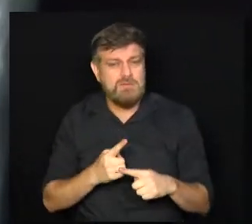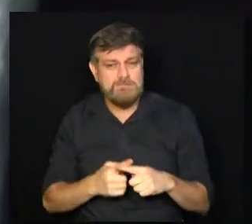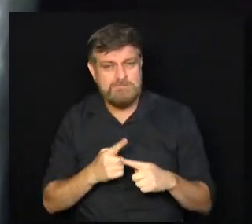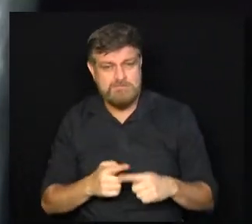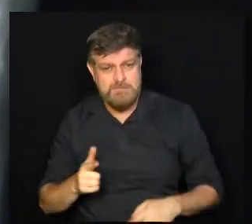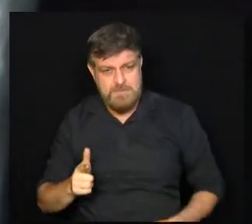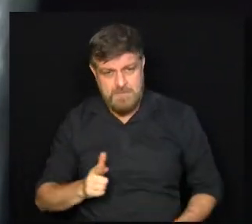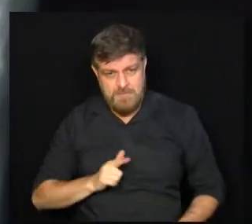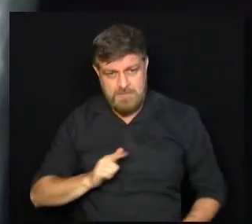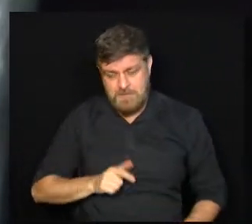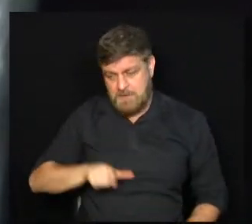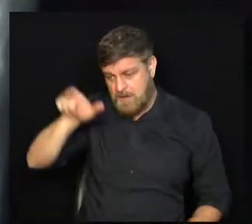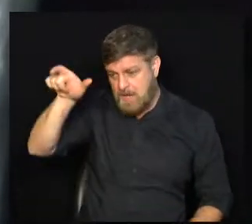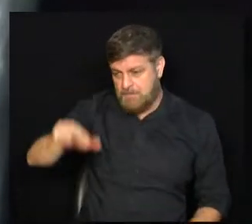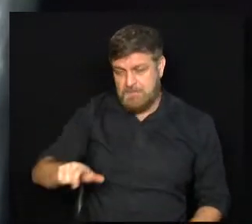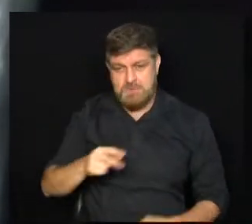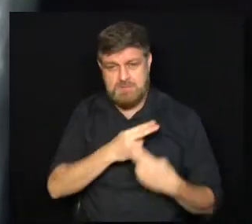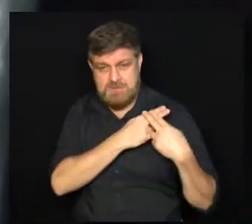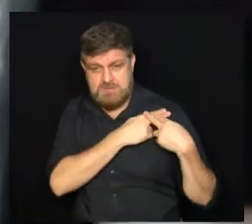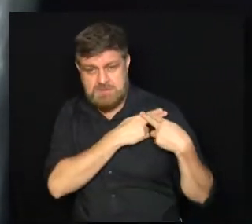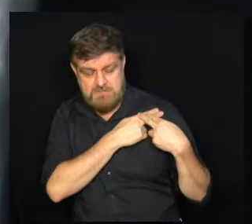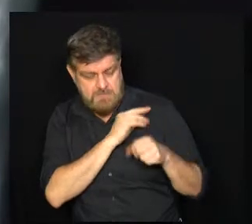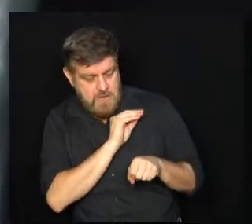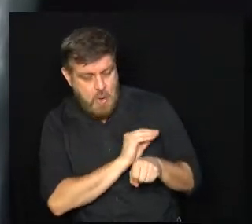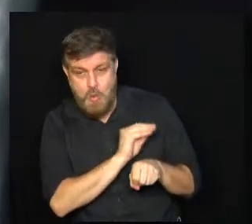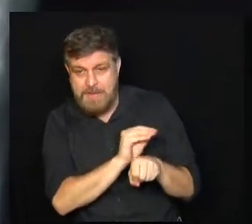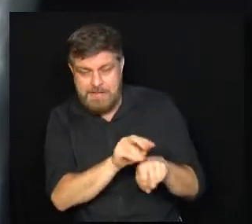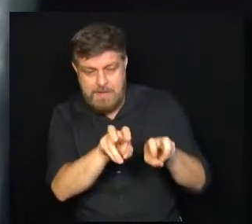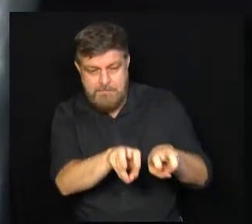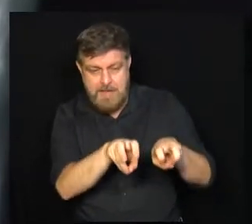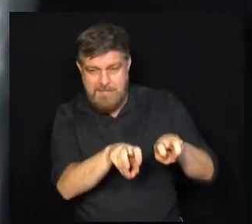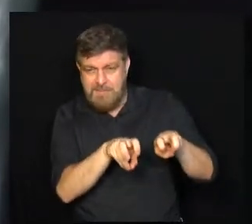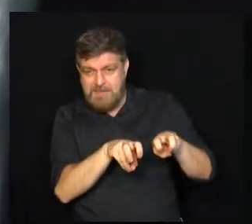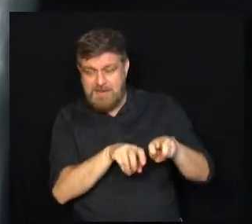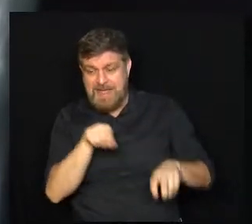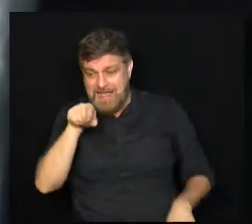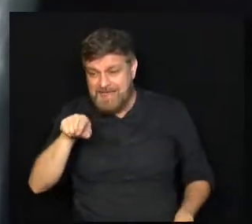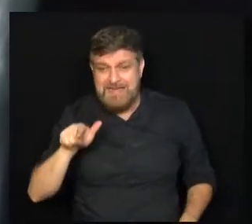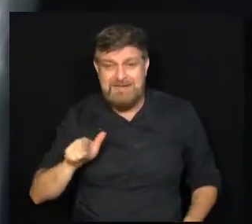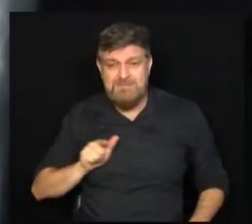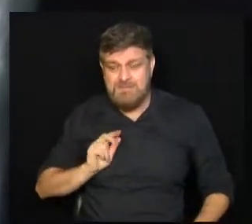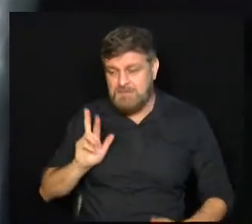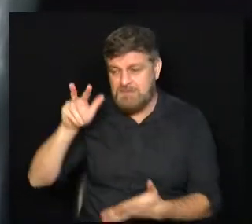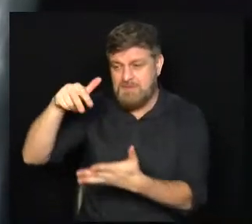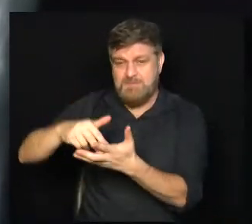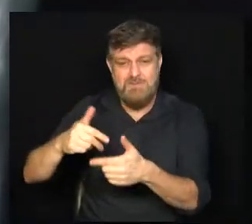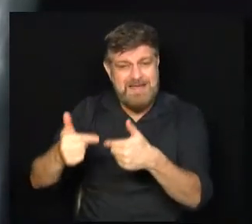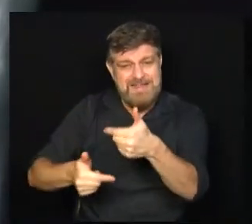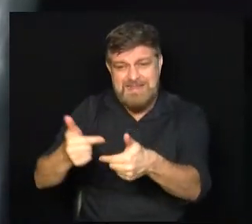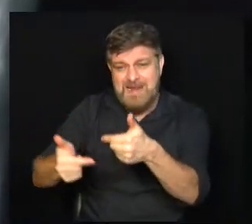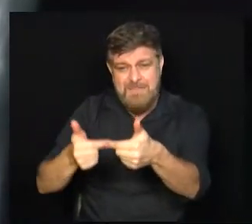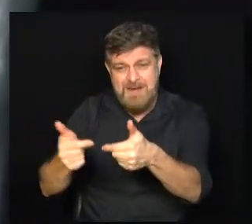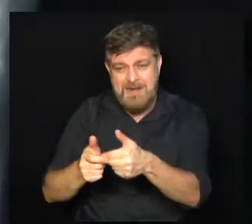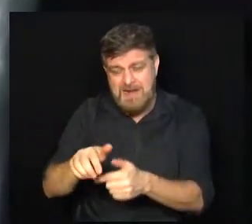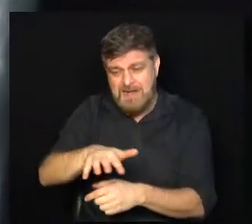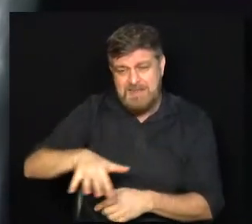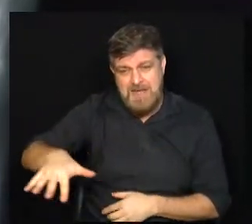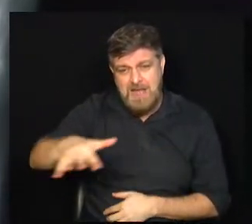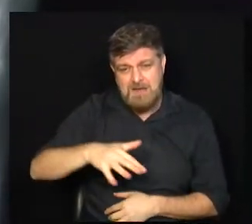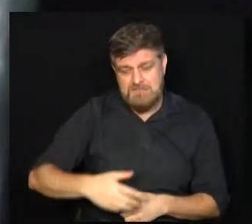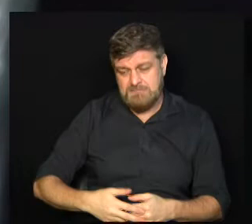parte desses comissários precisaram ir trabalhar, assumir posições na Segunda Guerra Mundial, no